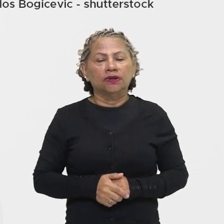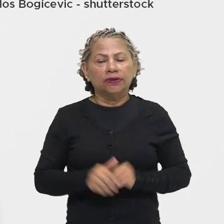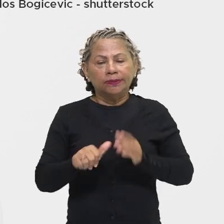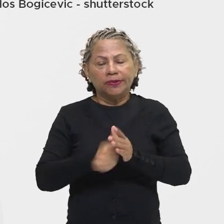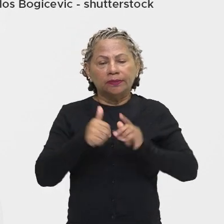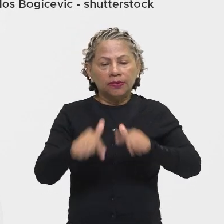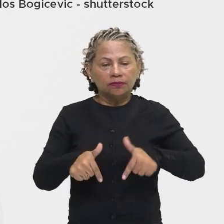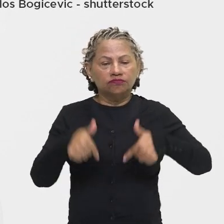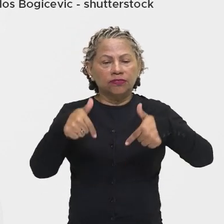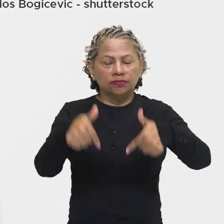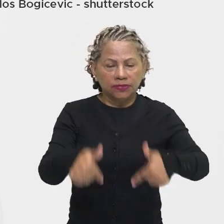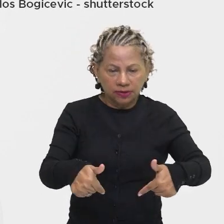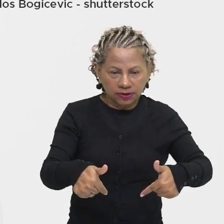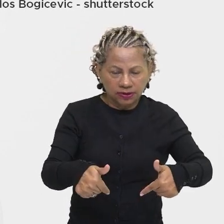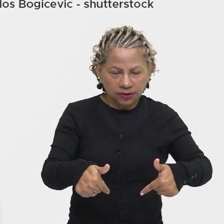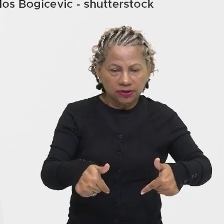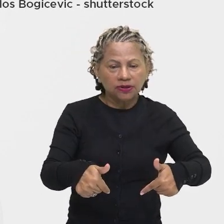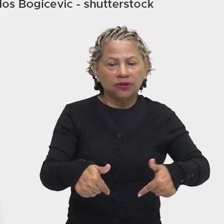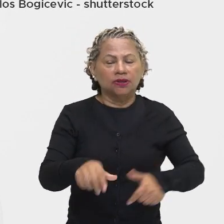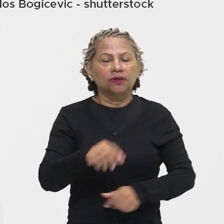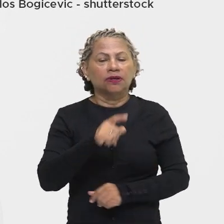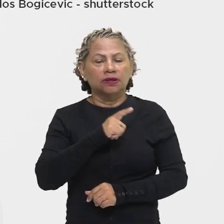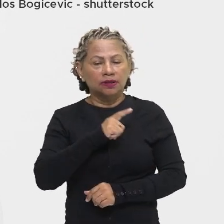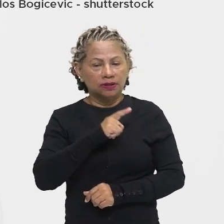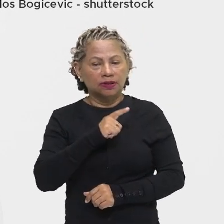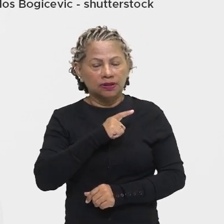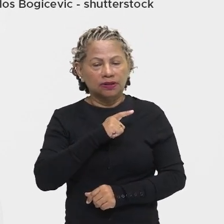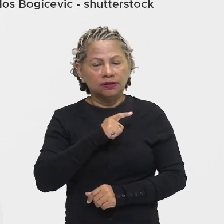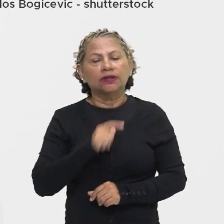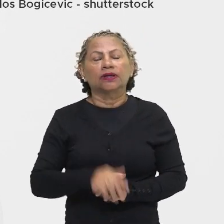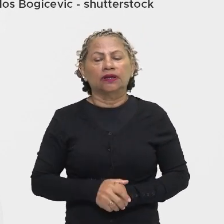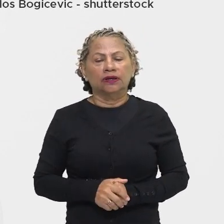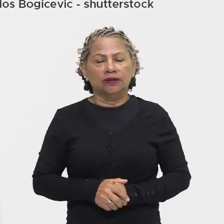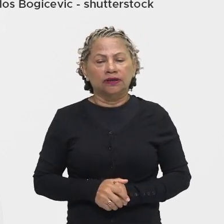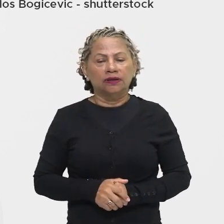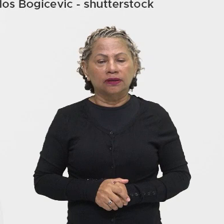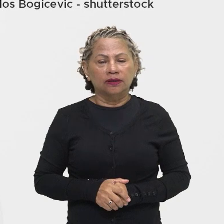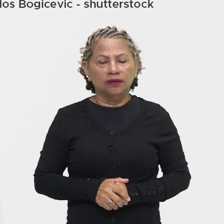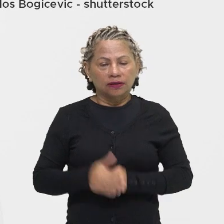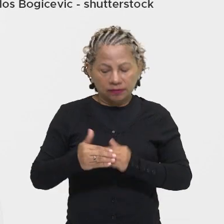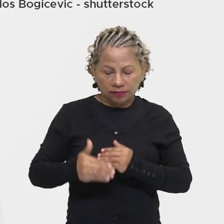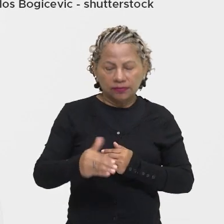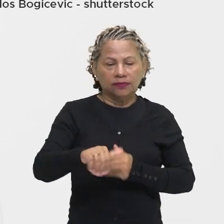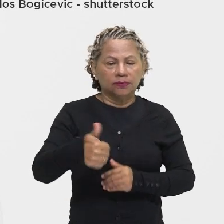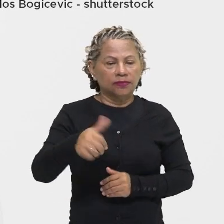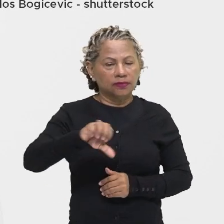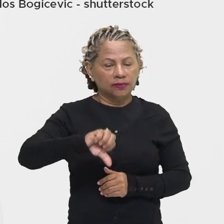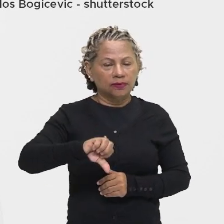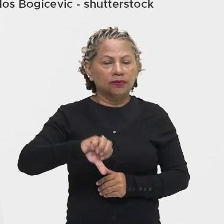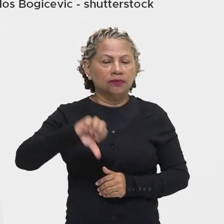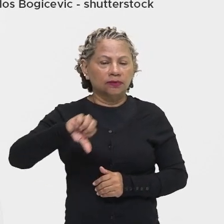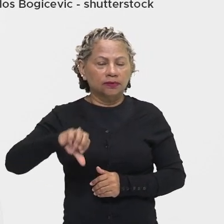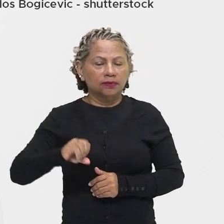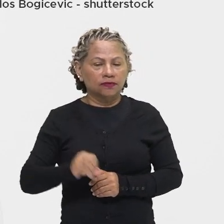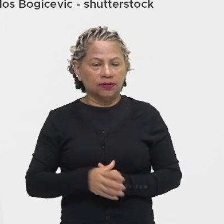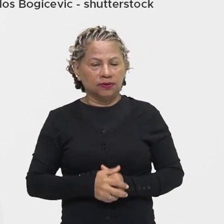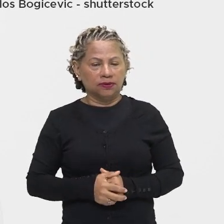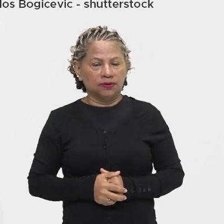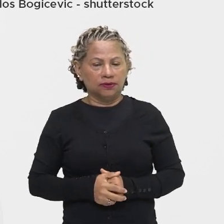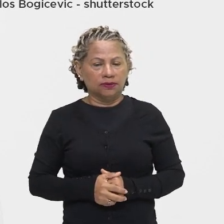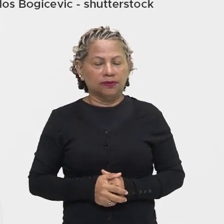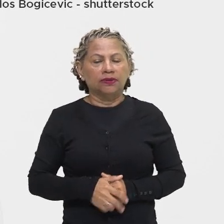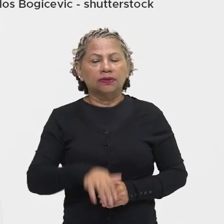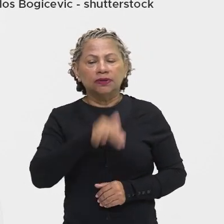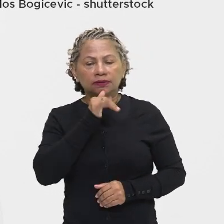ação do cyberativismo já registrada e que aconteceu ainda no ano de 1990 foi a